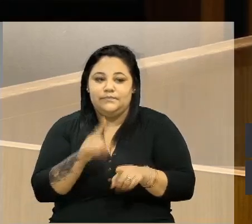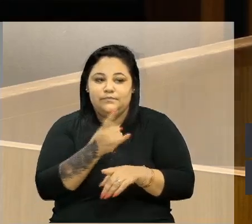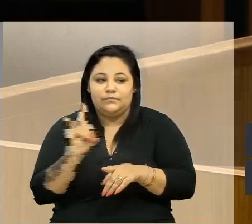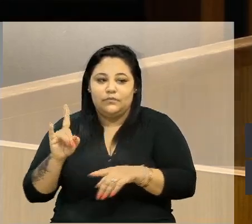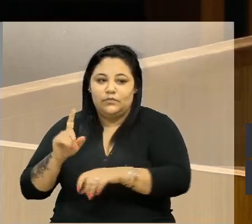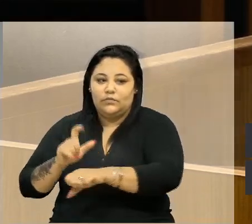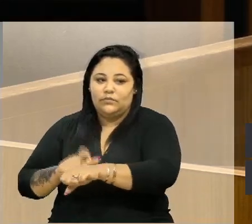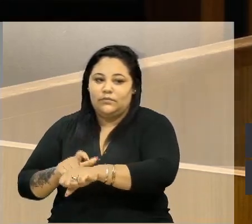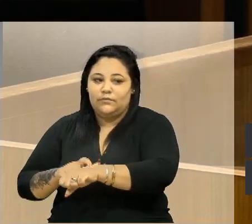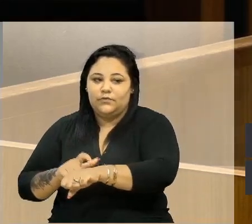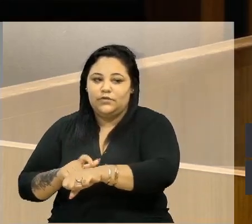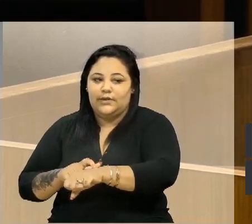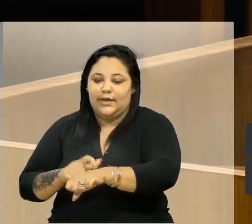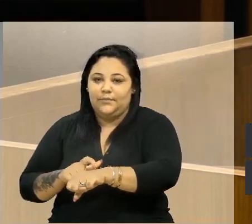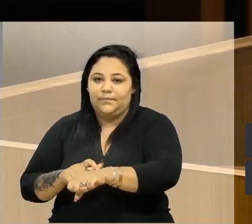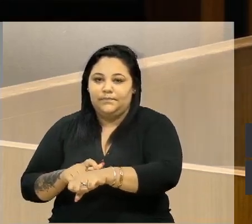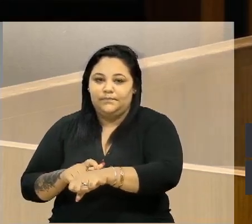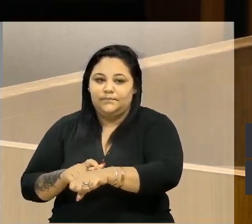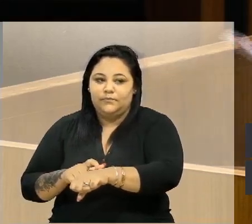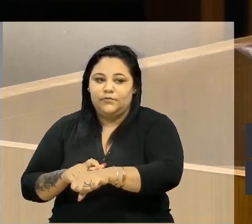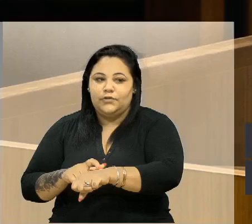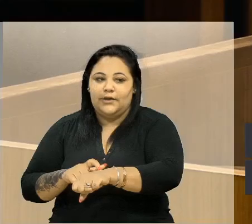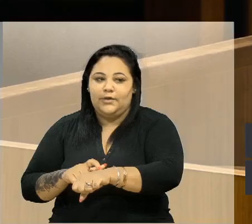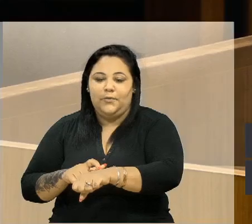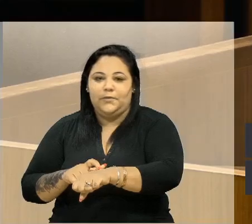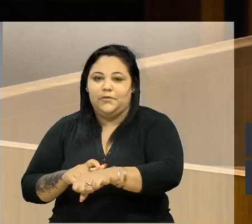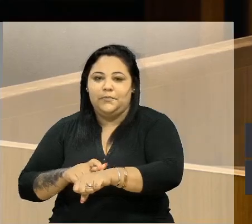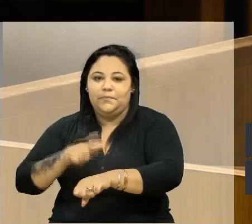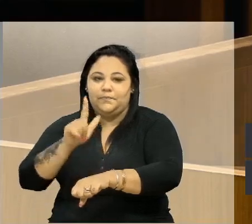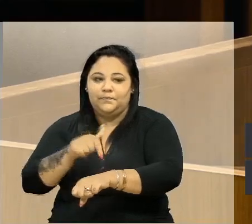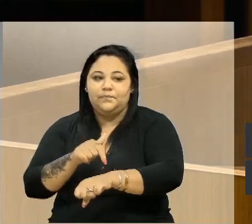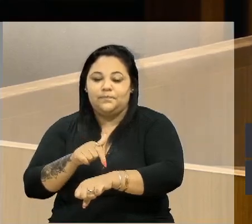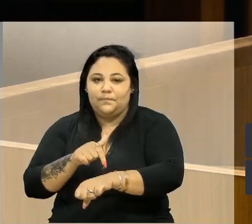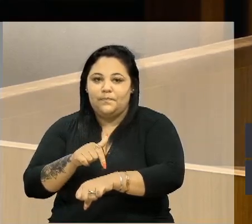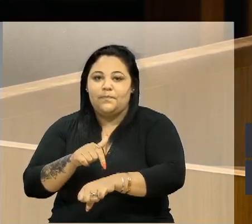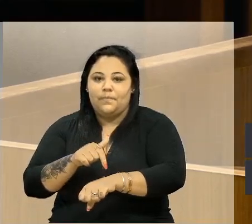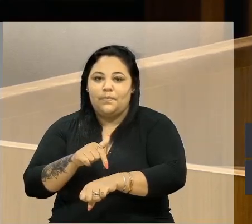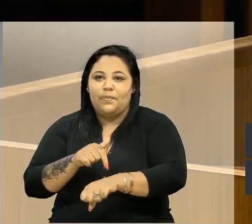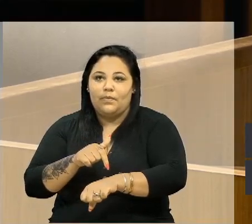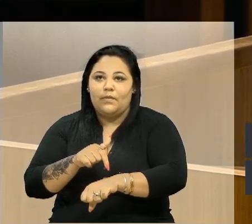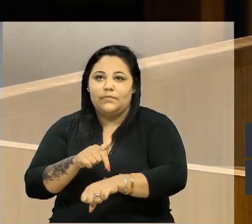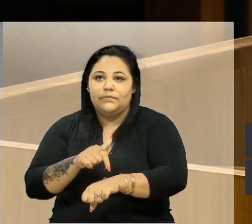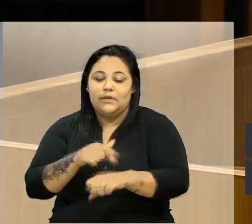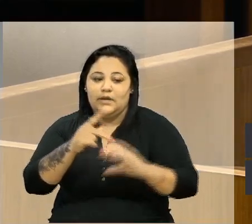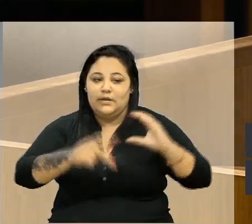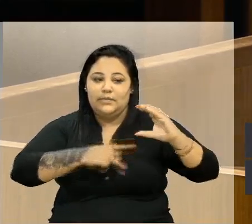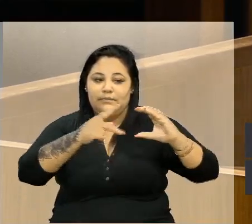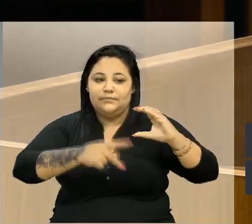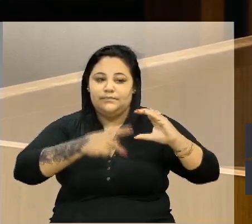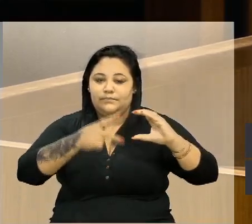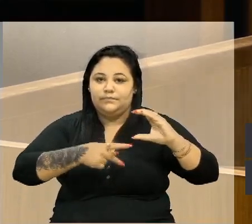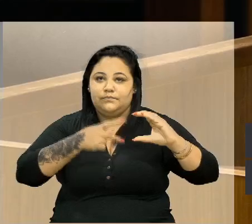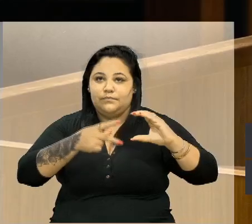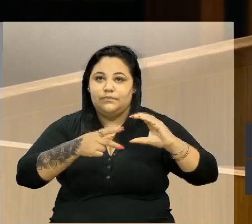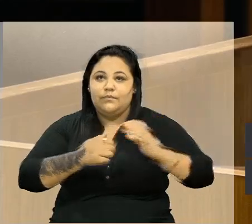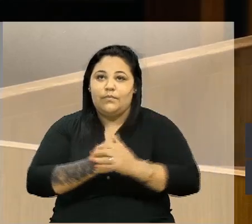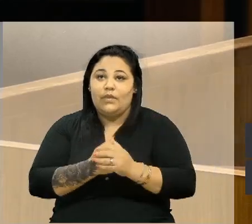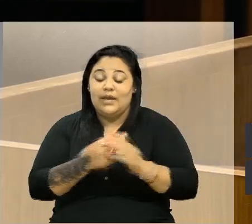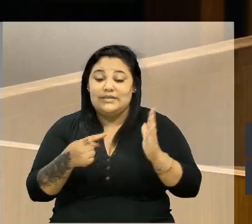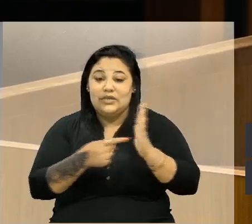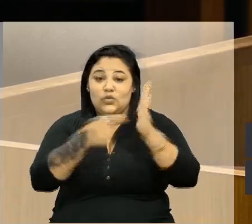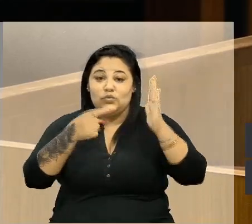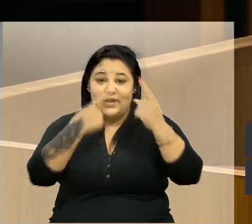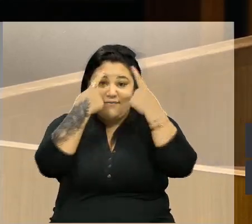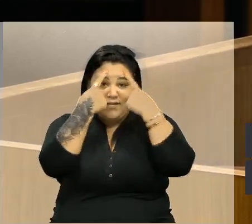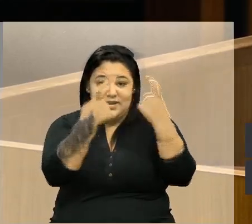que recebemos o tempo inteiro enquanto estivemos aqui nessa Câmara de Vereadores. As denúncias da